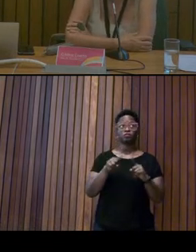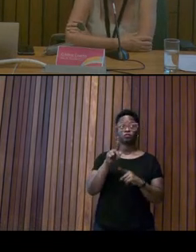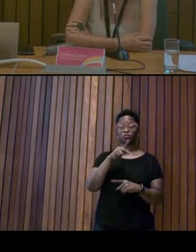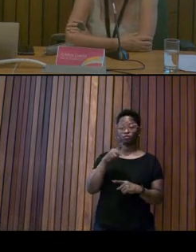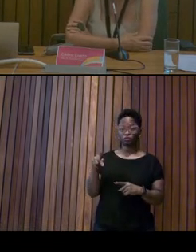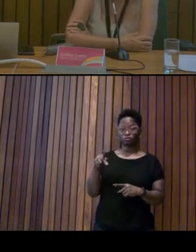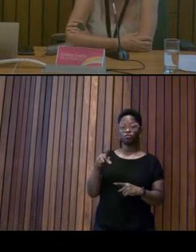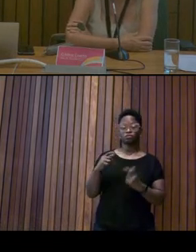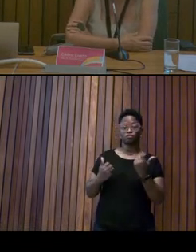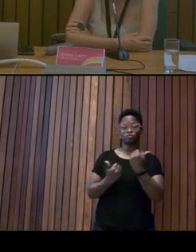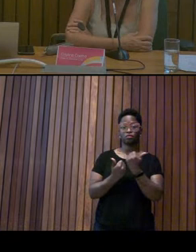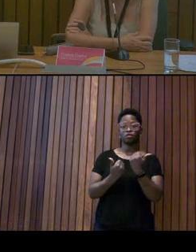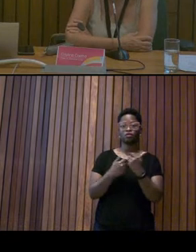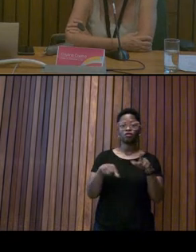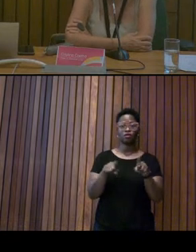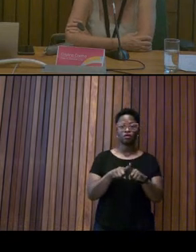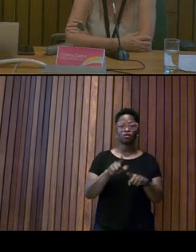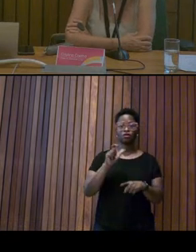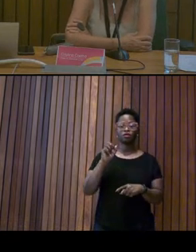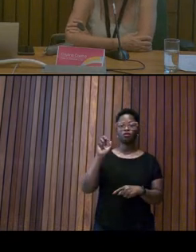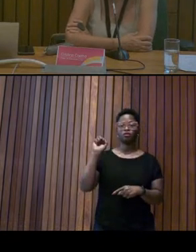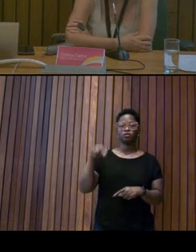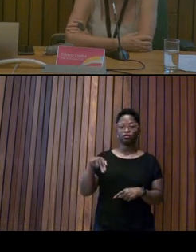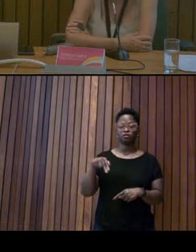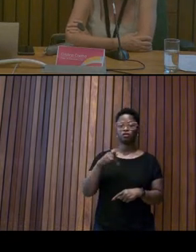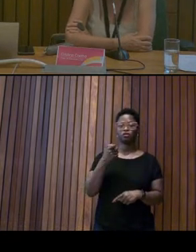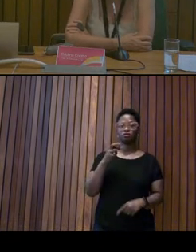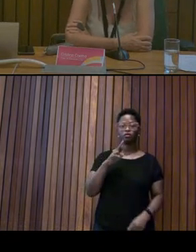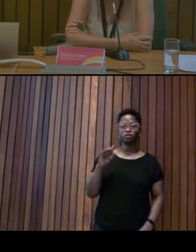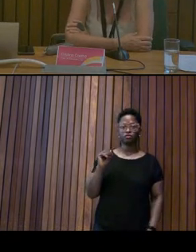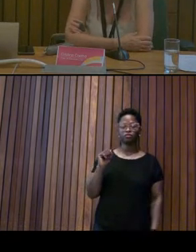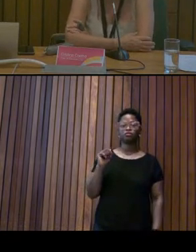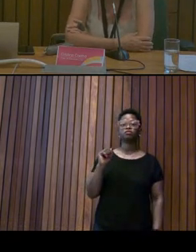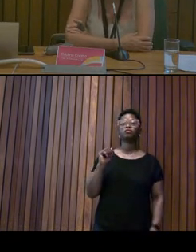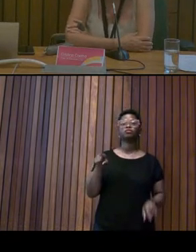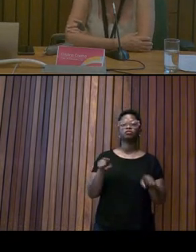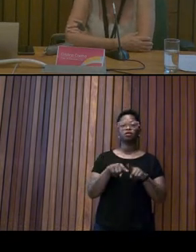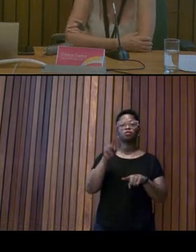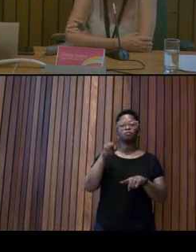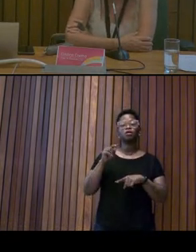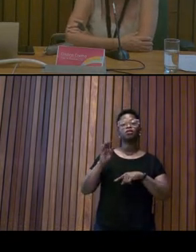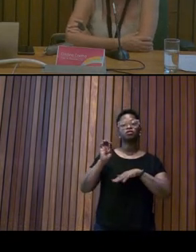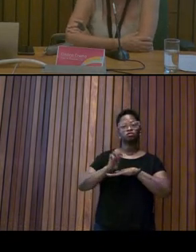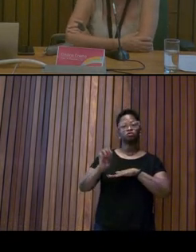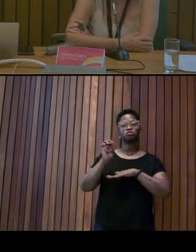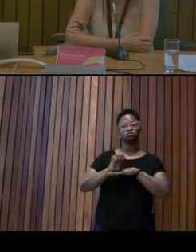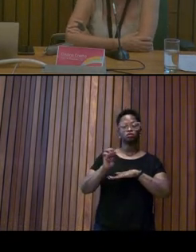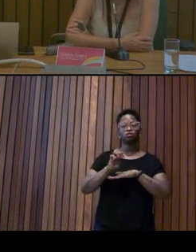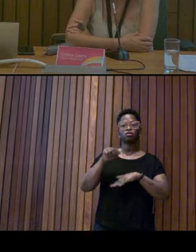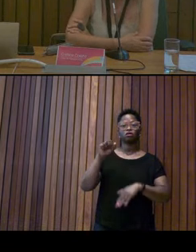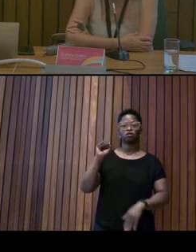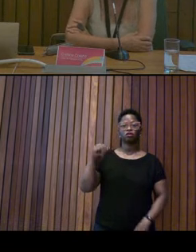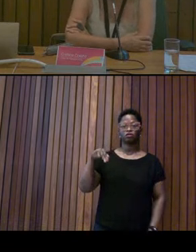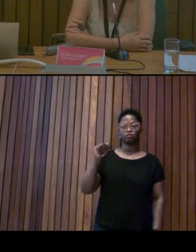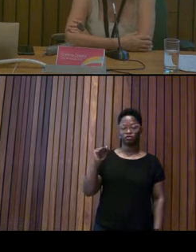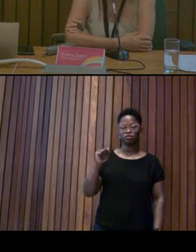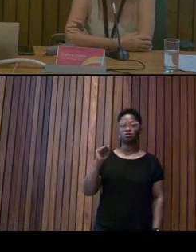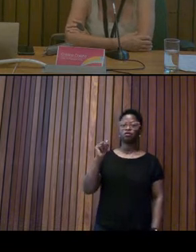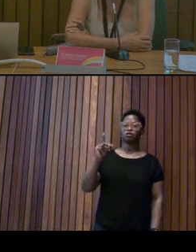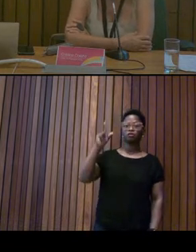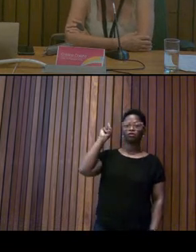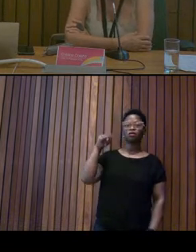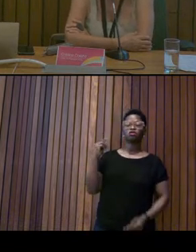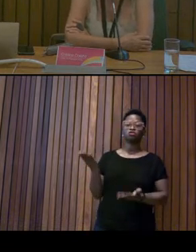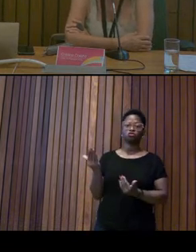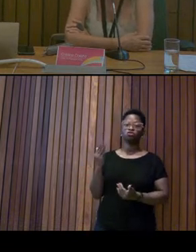titular, e Lilian Silva, Larissa Silva, que foram estagiárias, Ana Caroline, que na época era